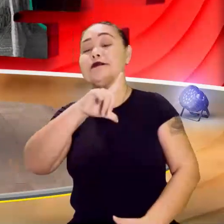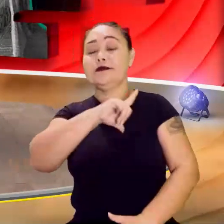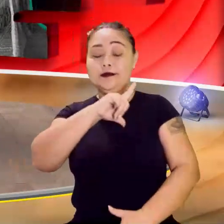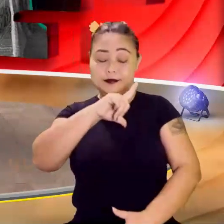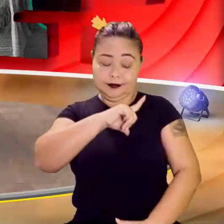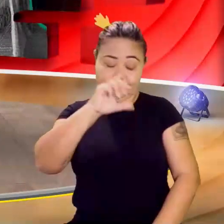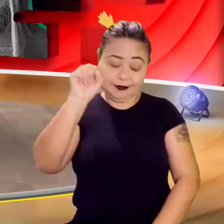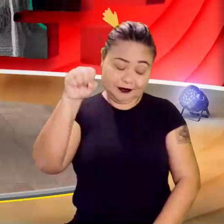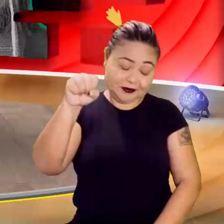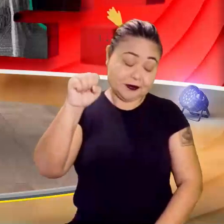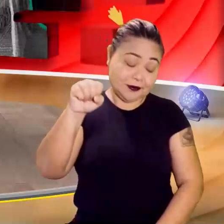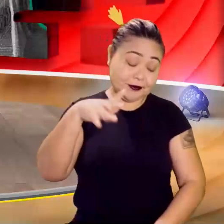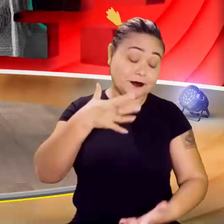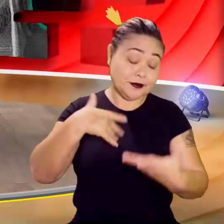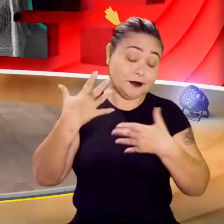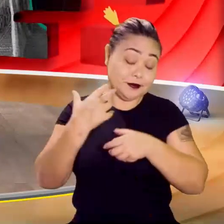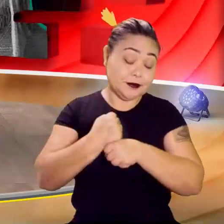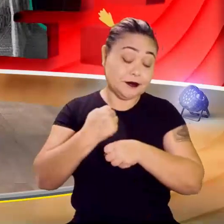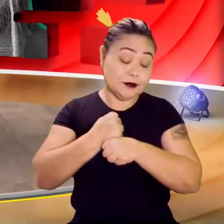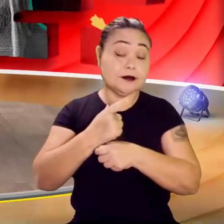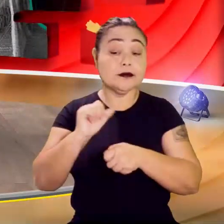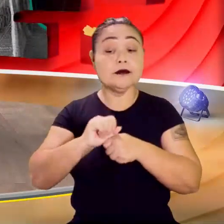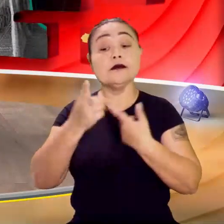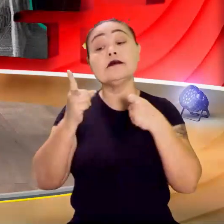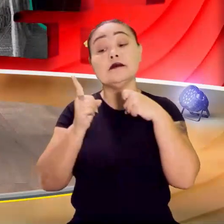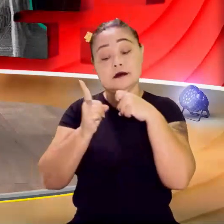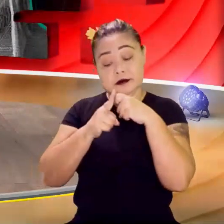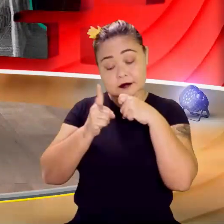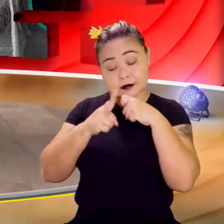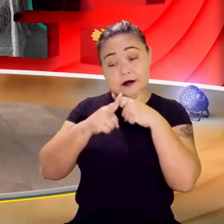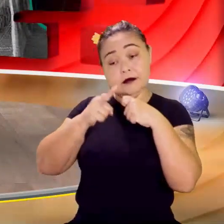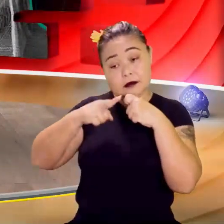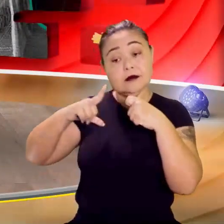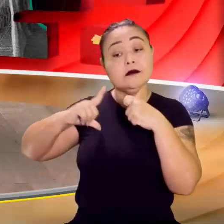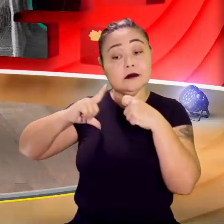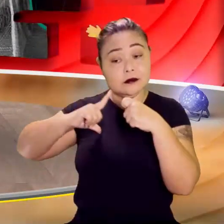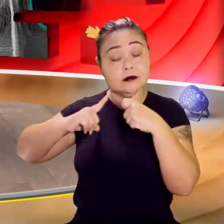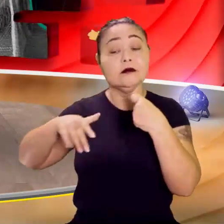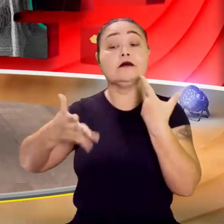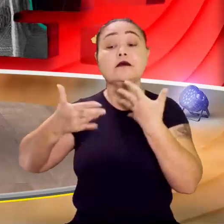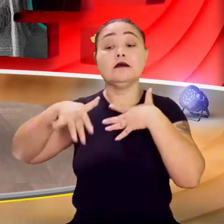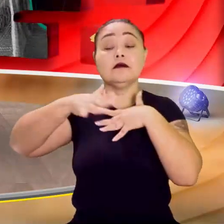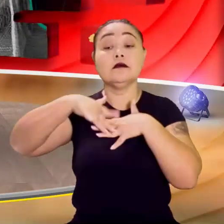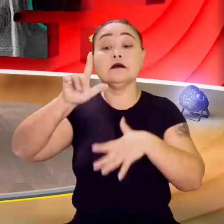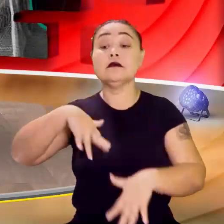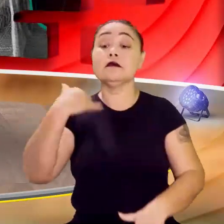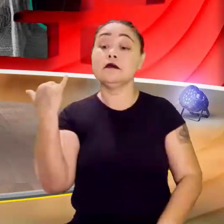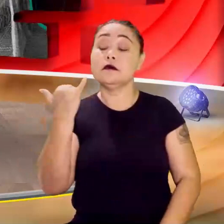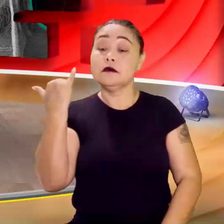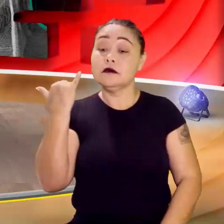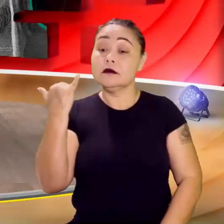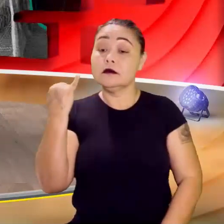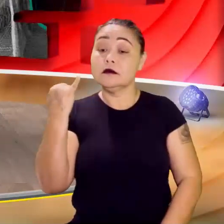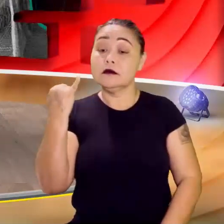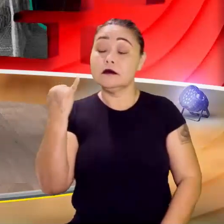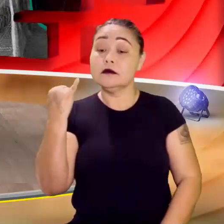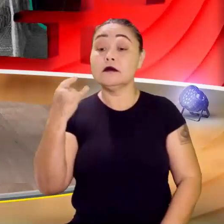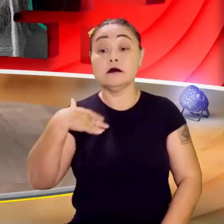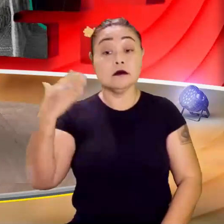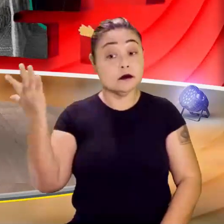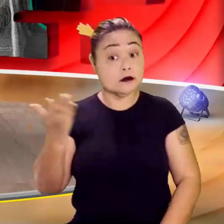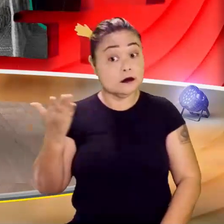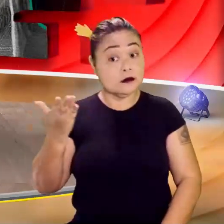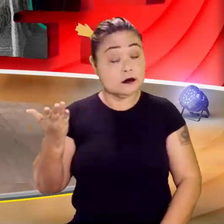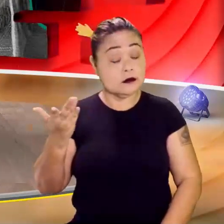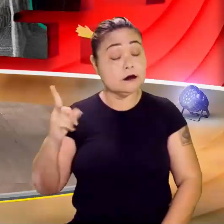de que tem, sim, senhor, né? Então, a própria medicina envolve aí bastante matemática. E é importante porque, assim, hoje